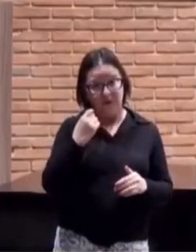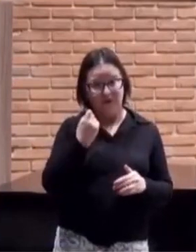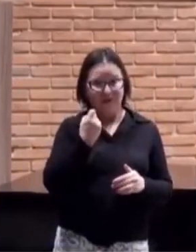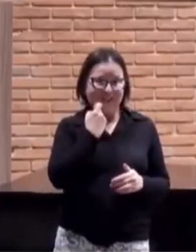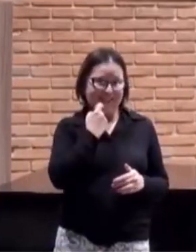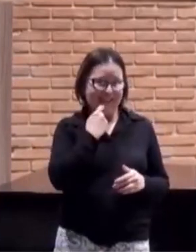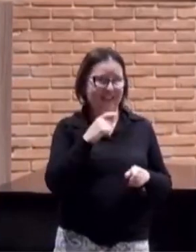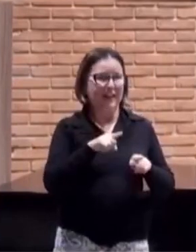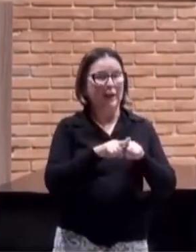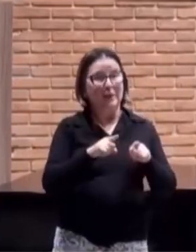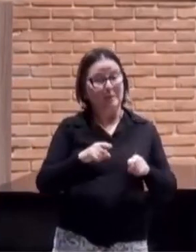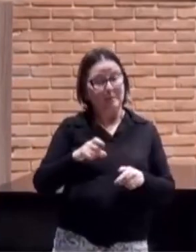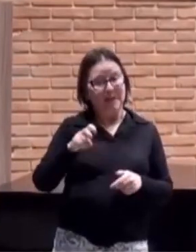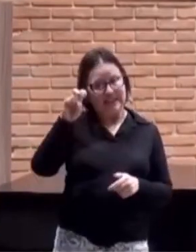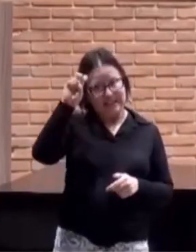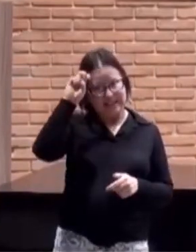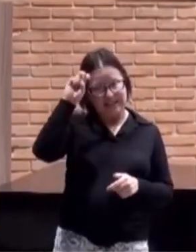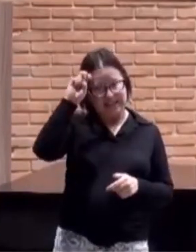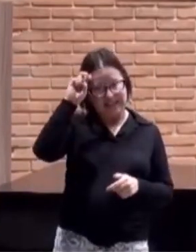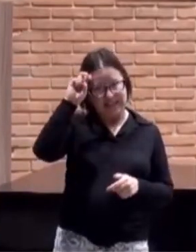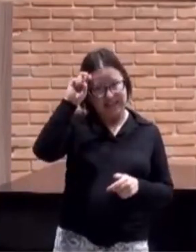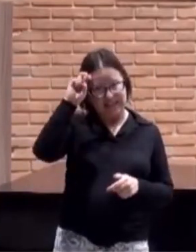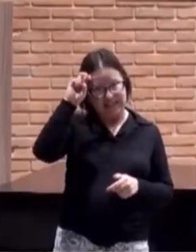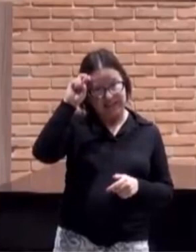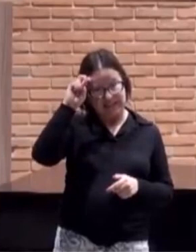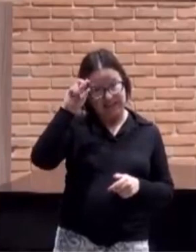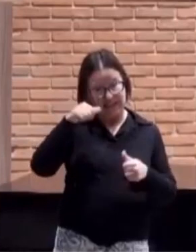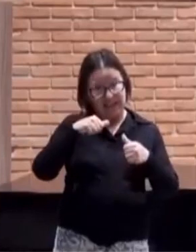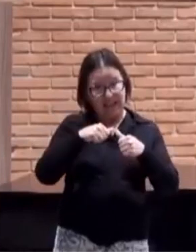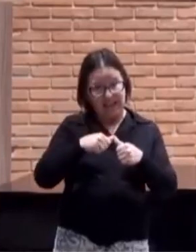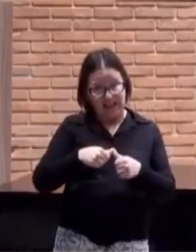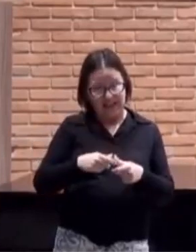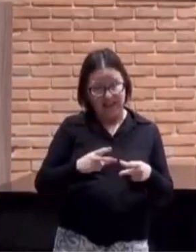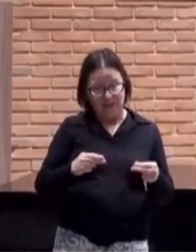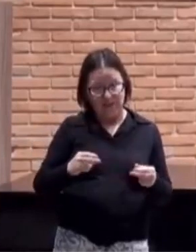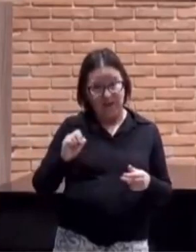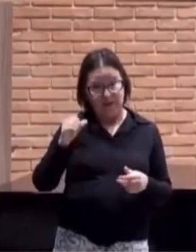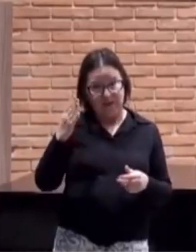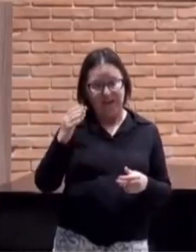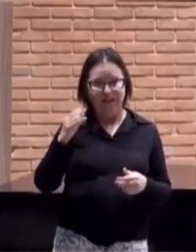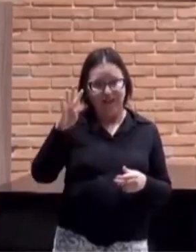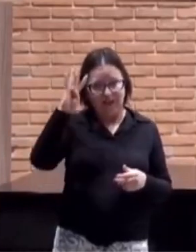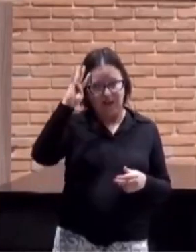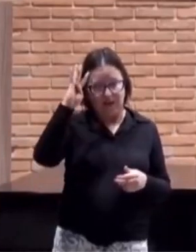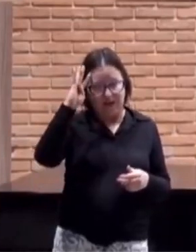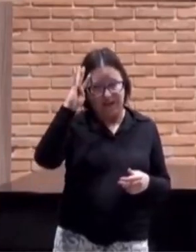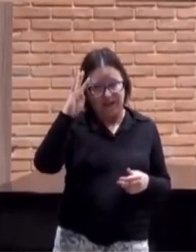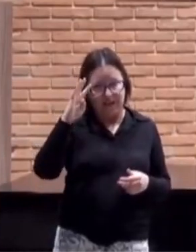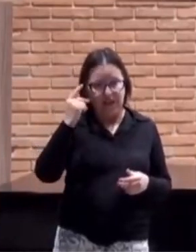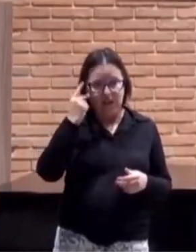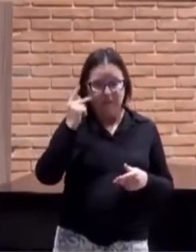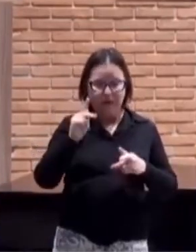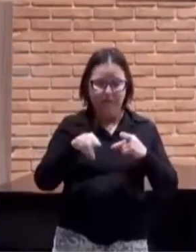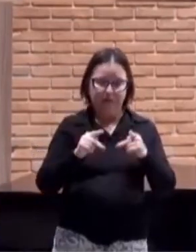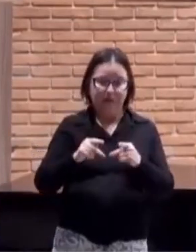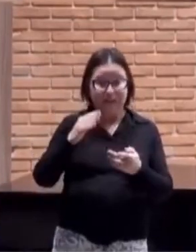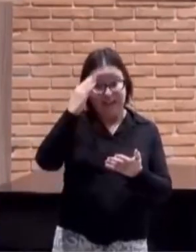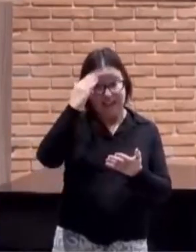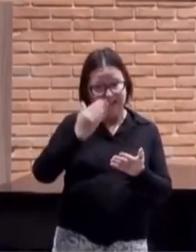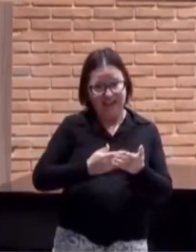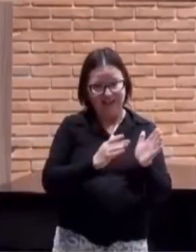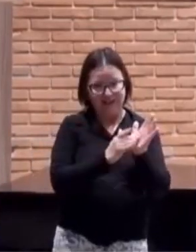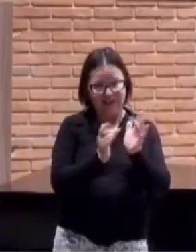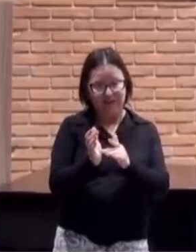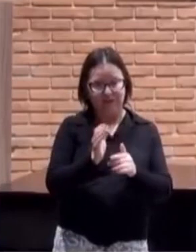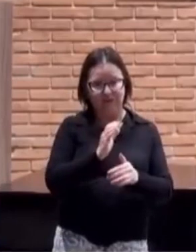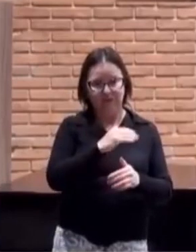quinta, isso aí é na quarta. Para aqueles que creem que Jesus morreu